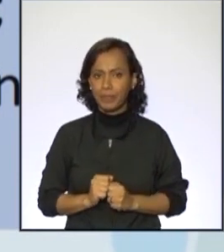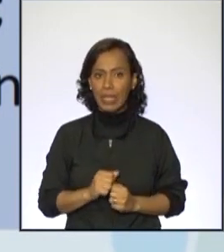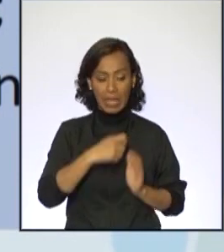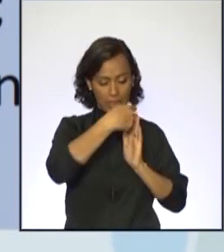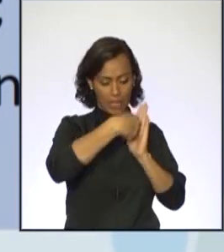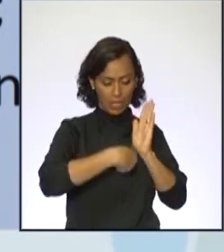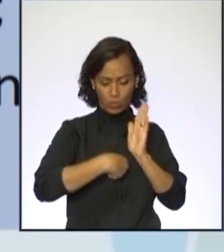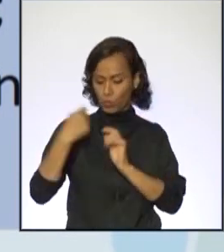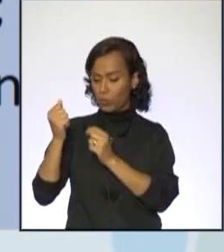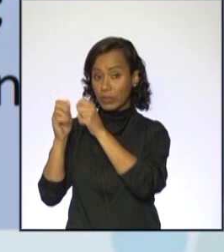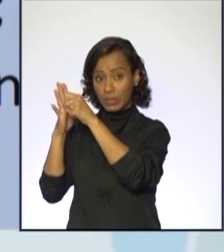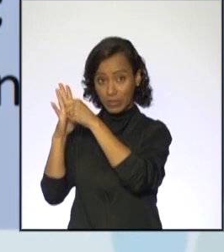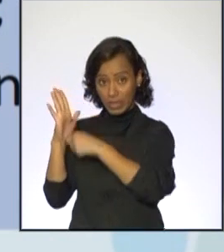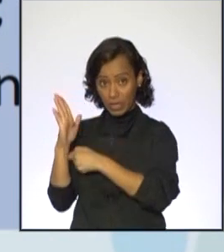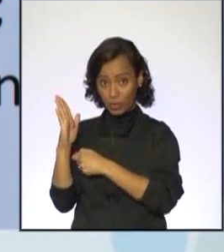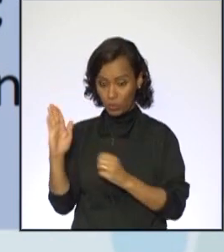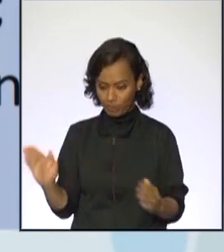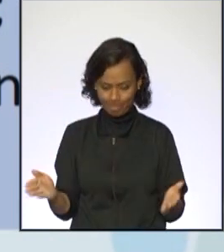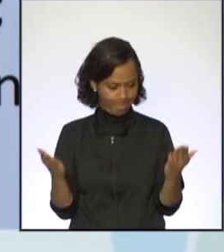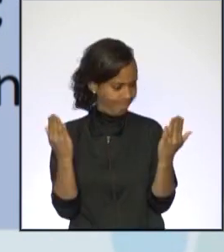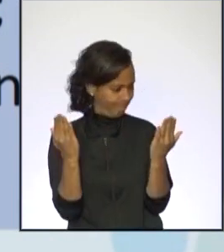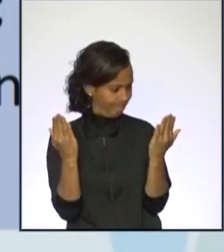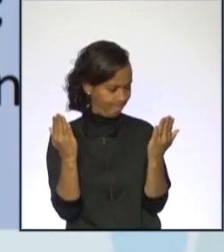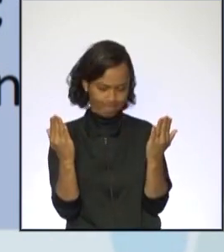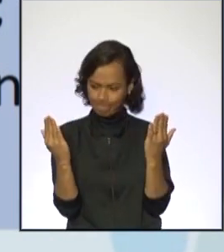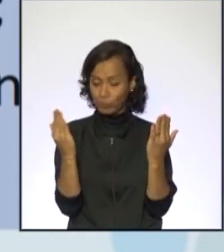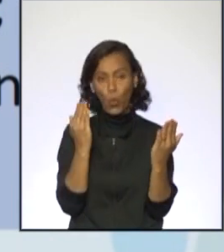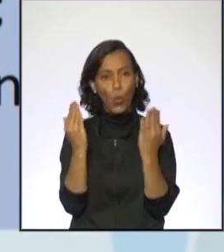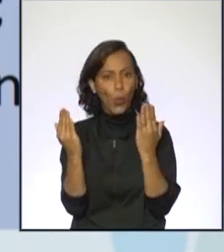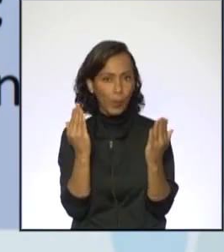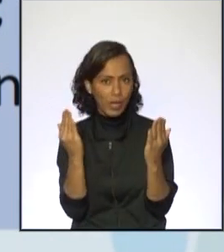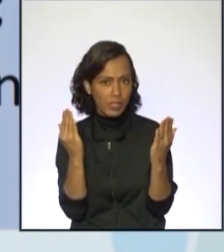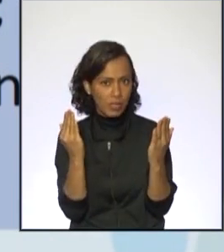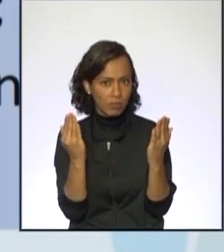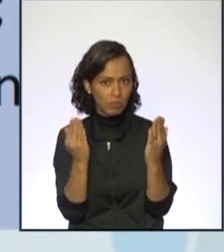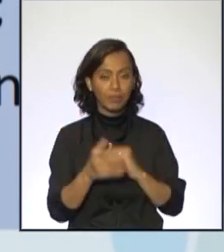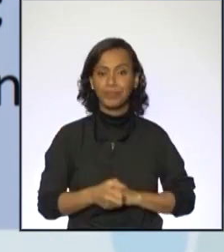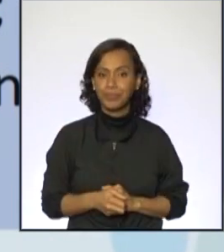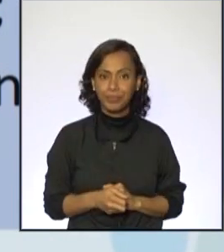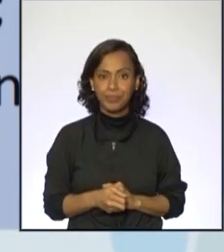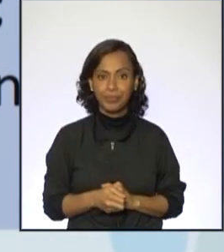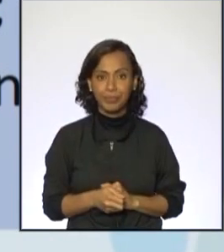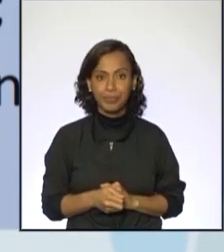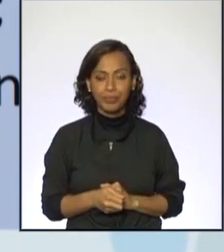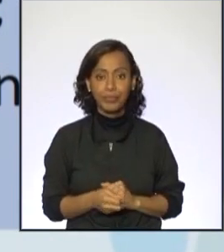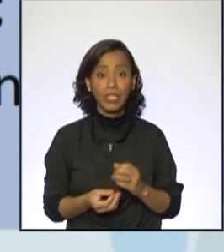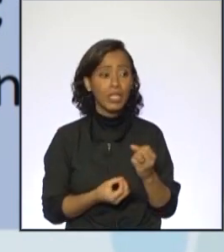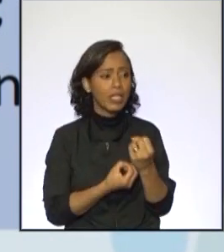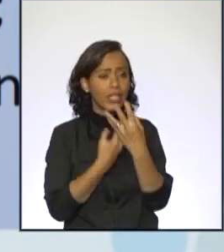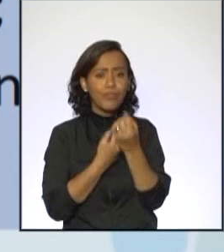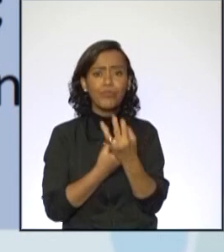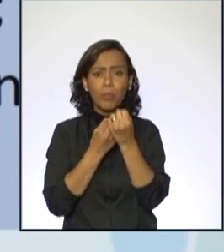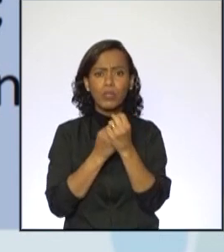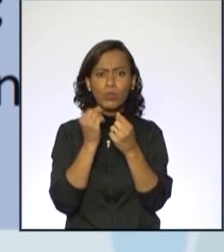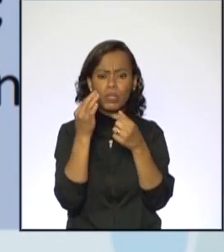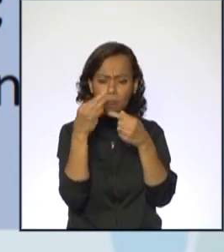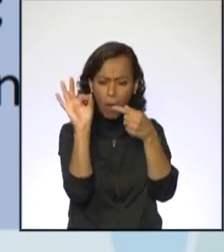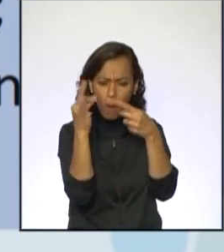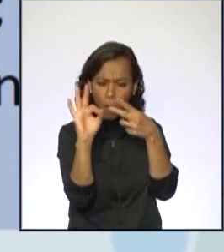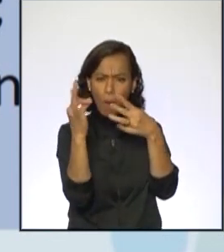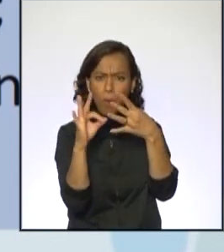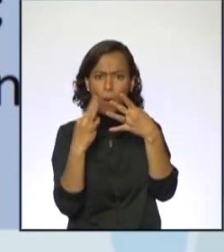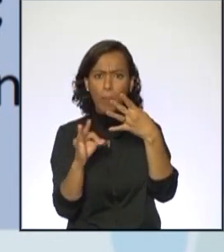textos, A gente comparamos comparou dois textos, tipos de textos diferentes. localizamos algumas informações Sim, é e verdade. fizemos também